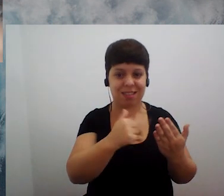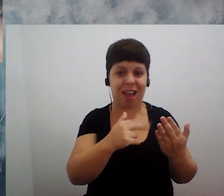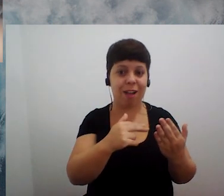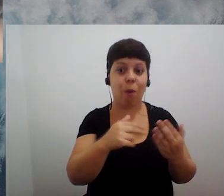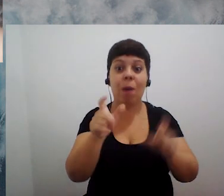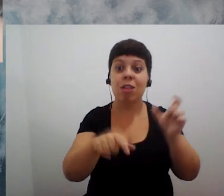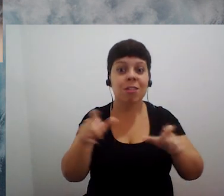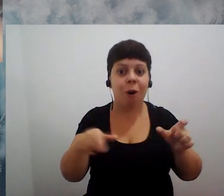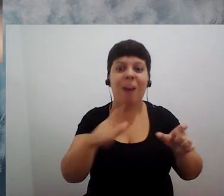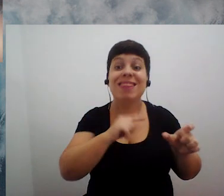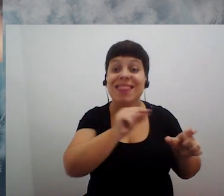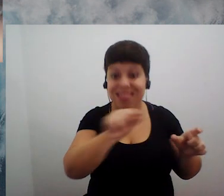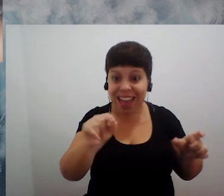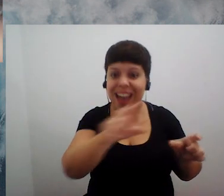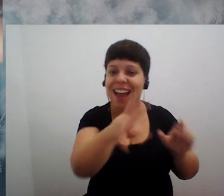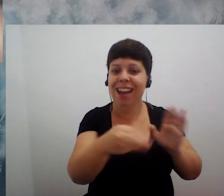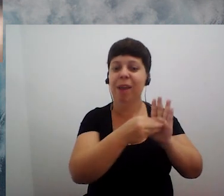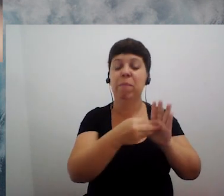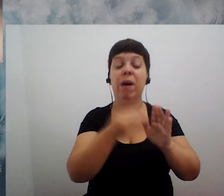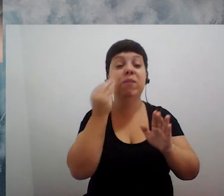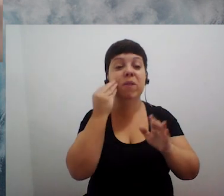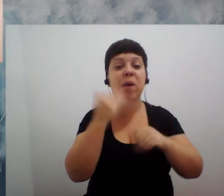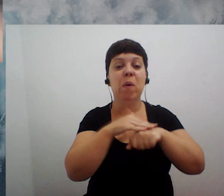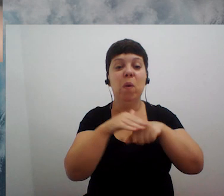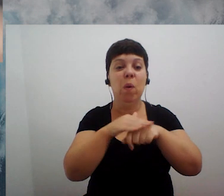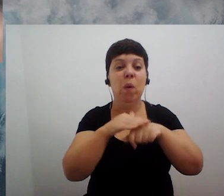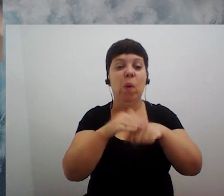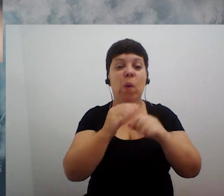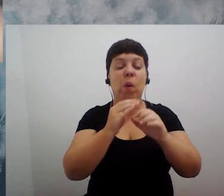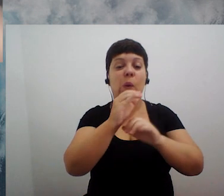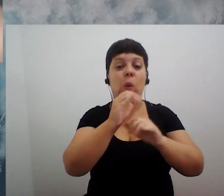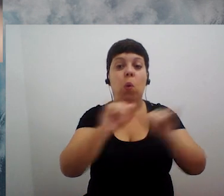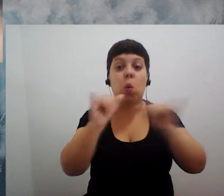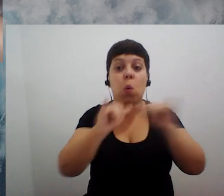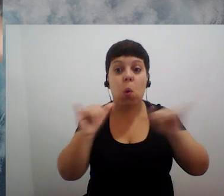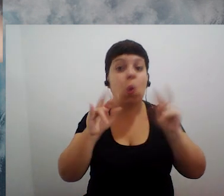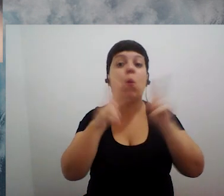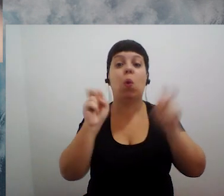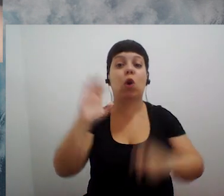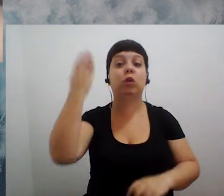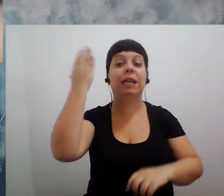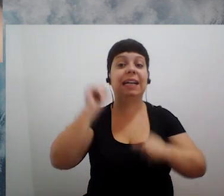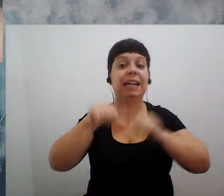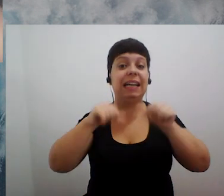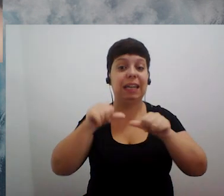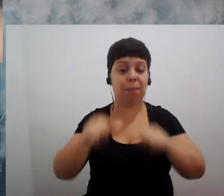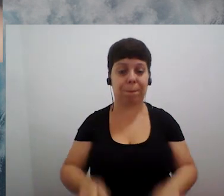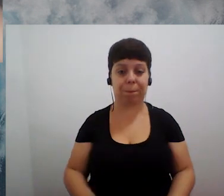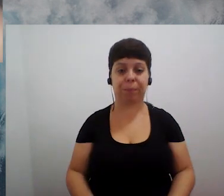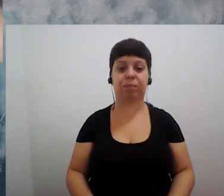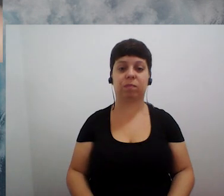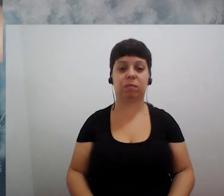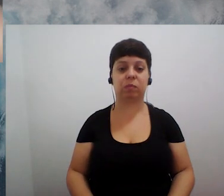são característicos do nosso território para conversar com a comunidade sobre mudanças climáticas. Então, sempre que a gente